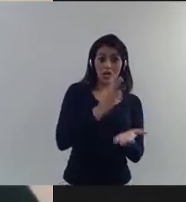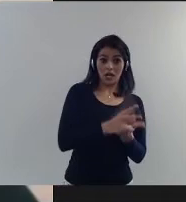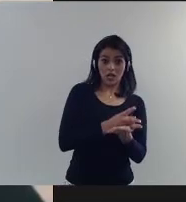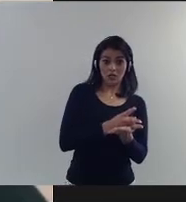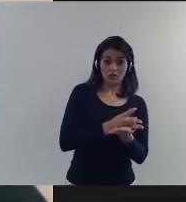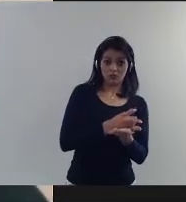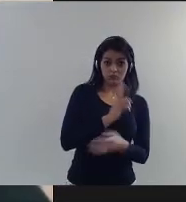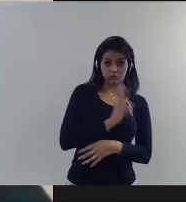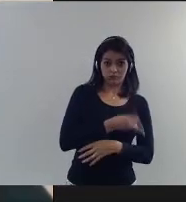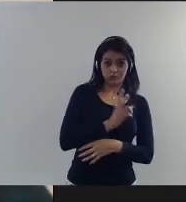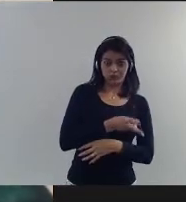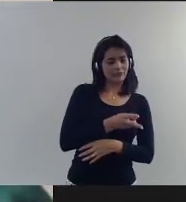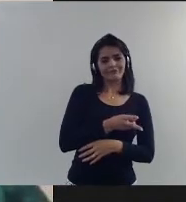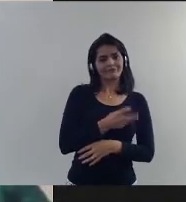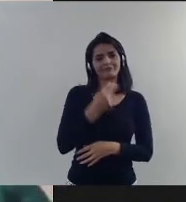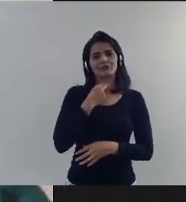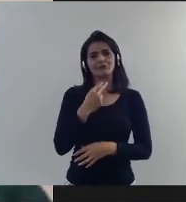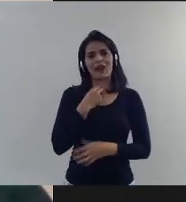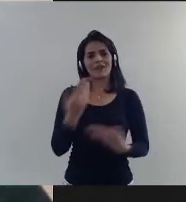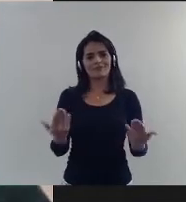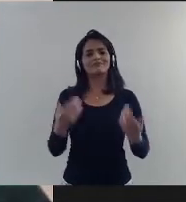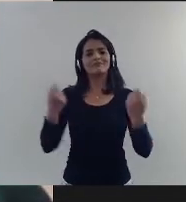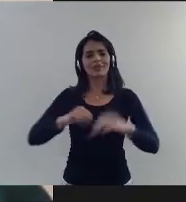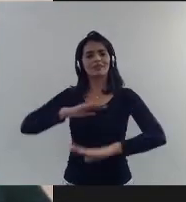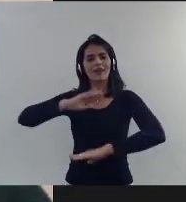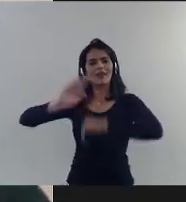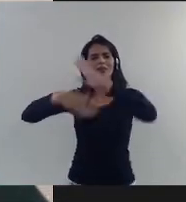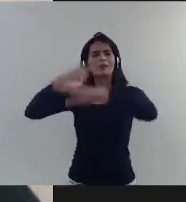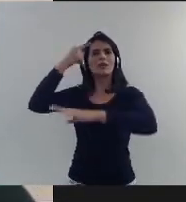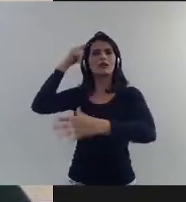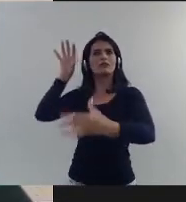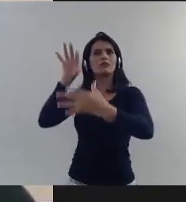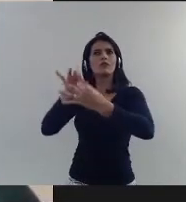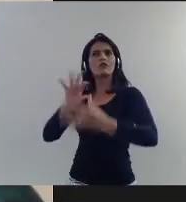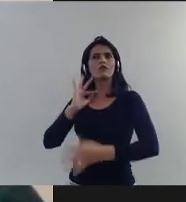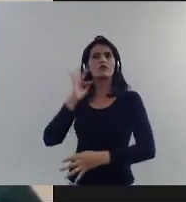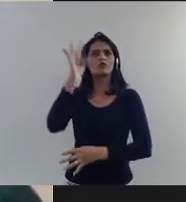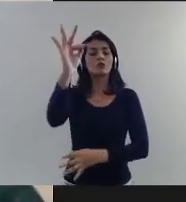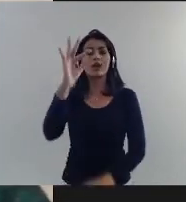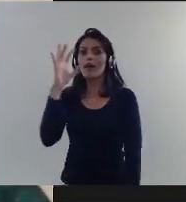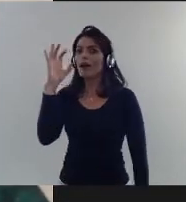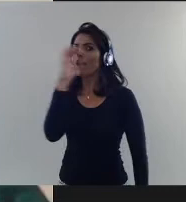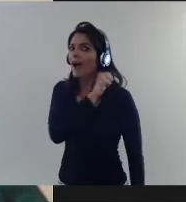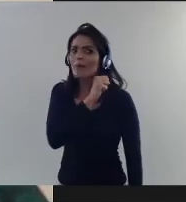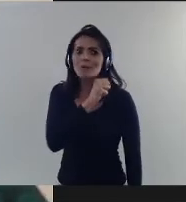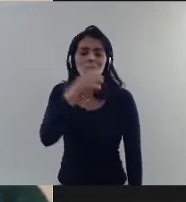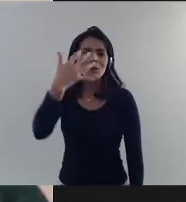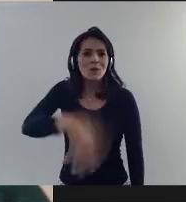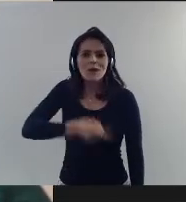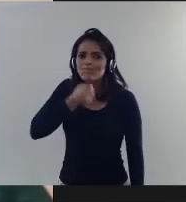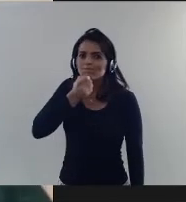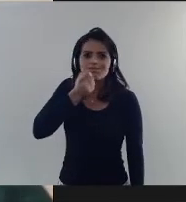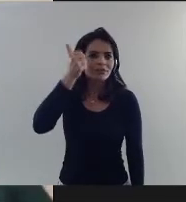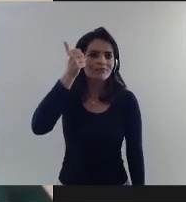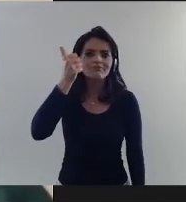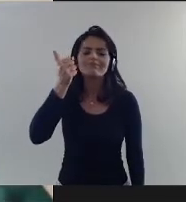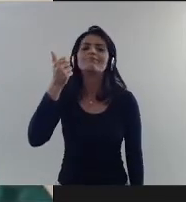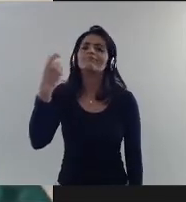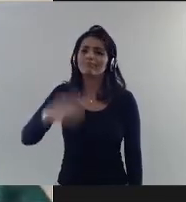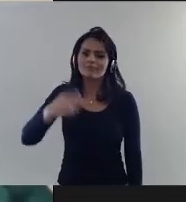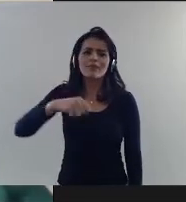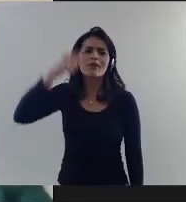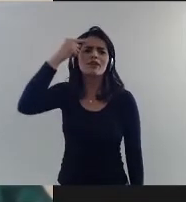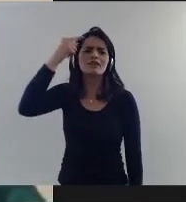precisamos avançar e pensar no futuro, Eric, ligeiro demais. Precisamos pensar